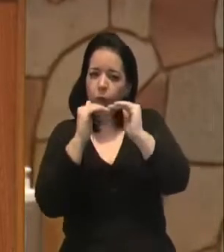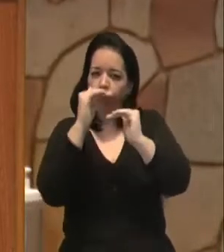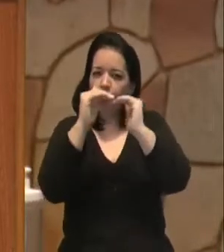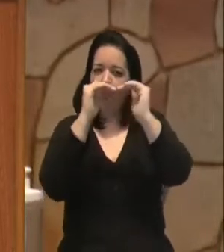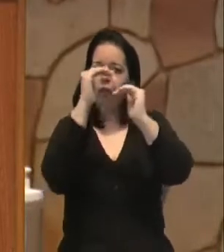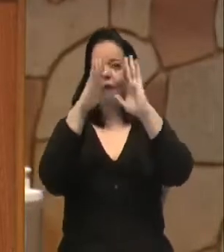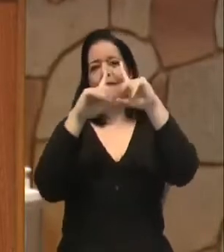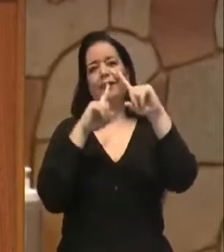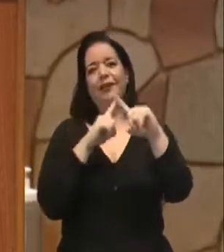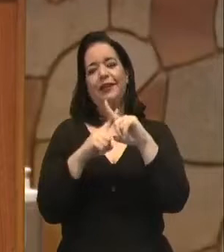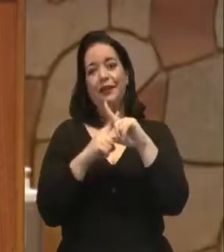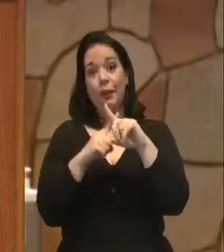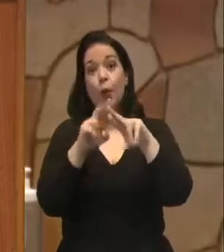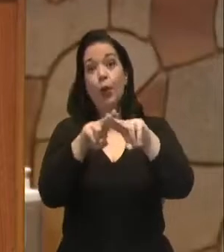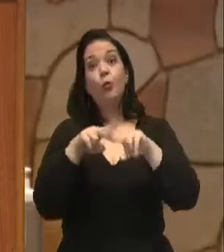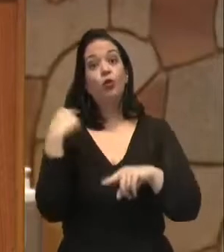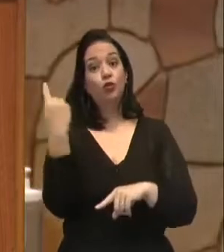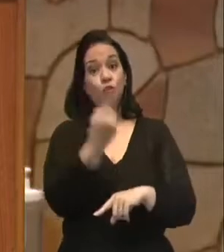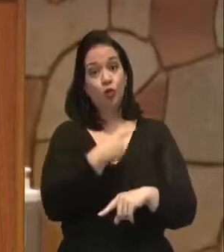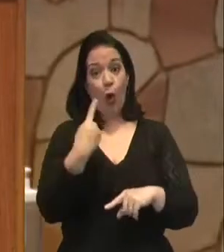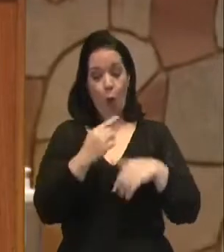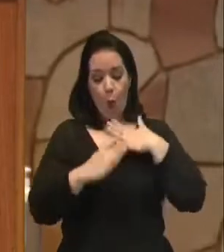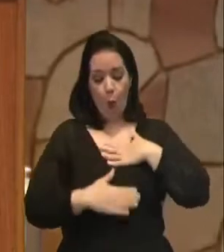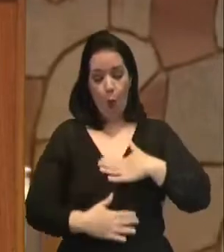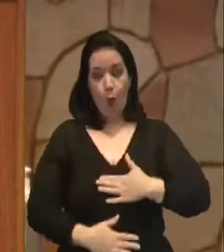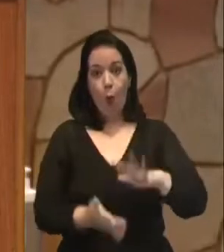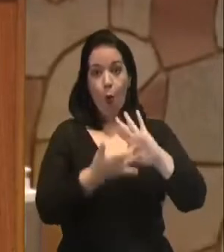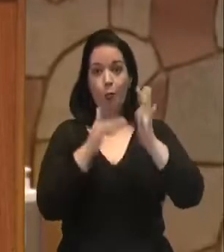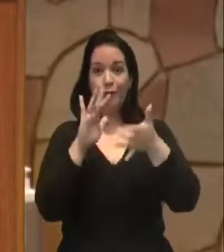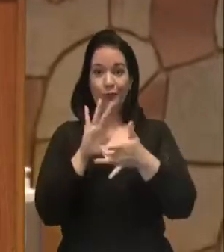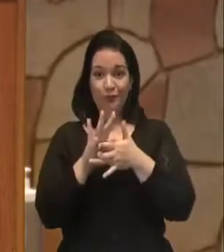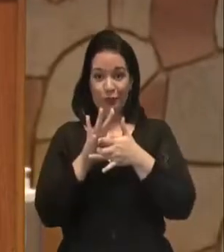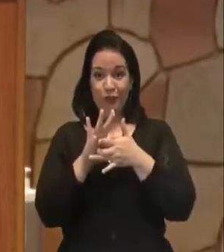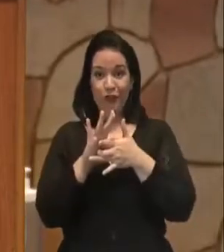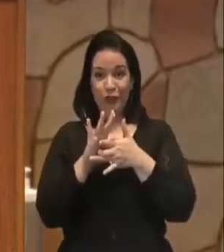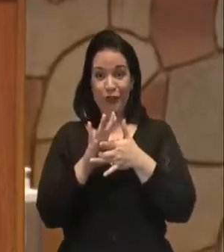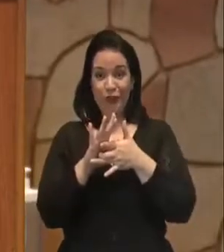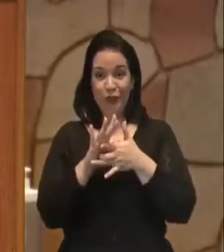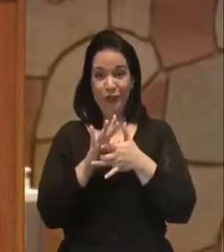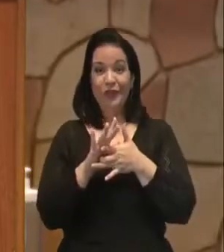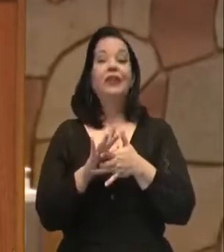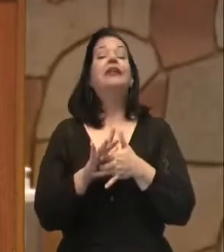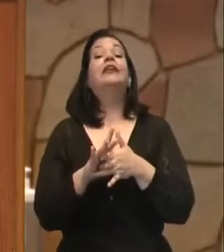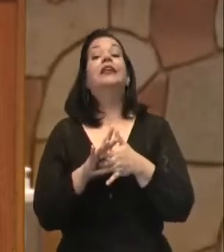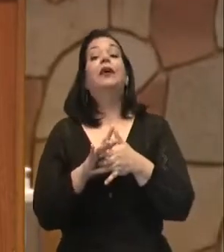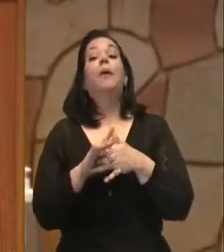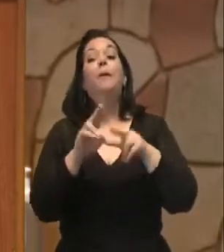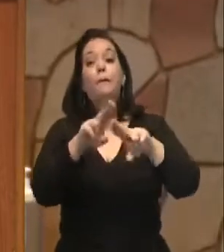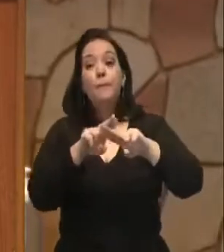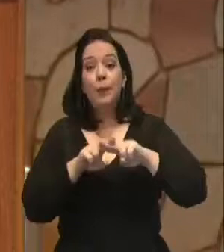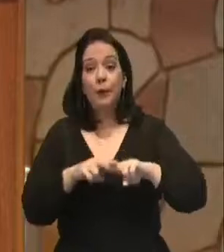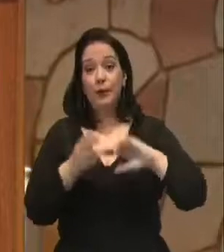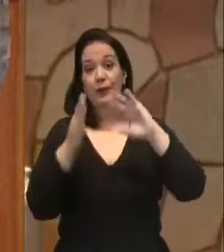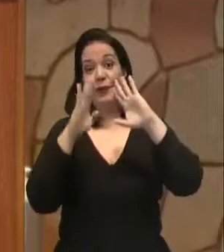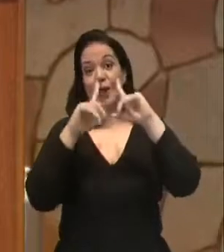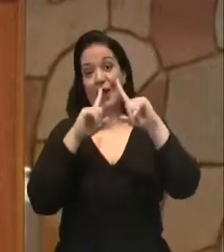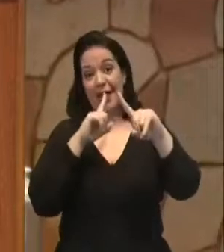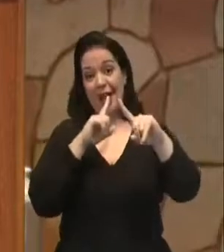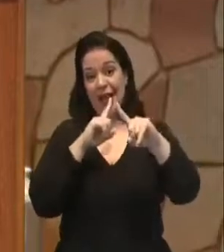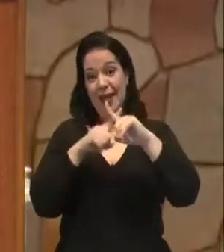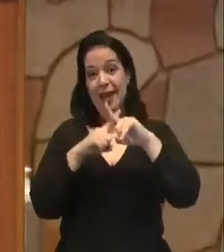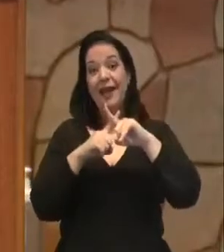É por isso que somos o corpo de Cristo. Por isso a igreja é a sua edificação. E eu não estou me referindo a